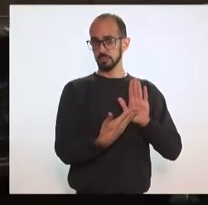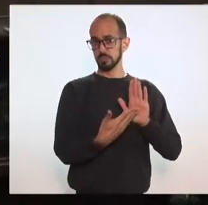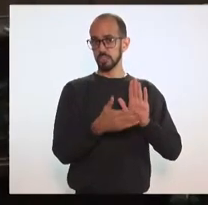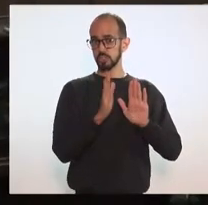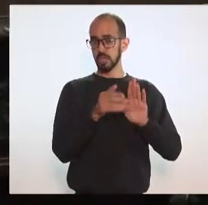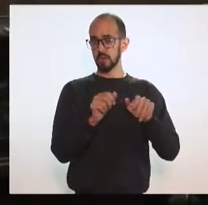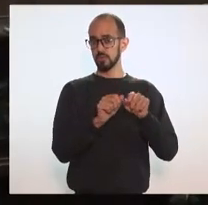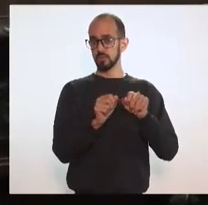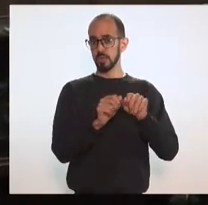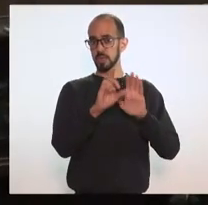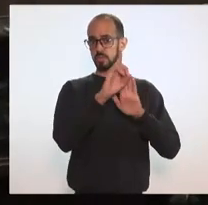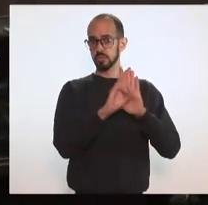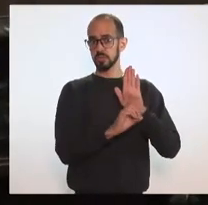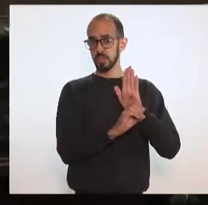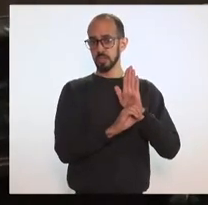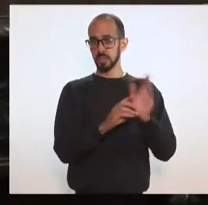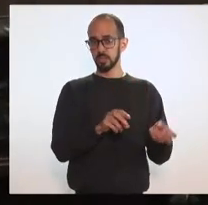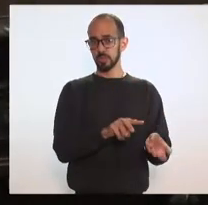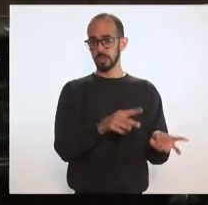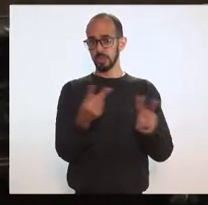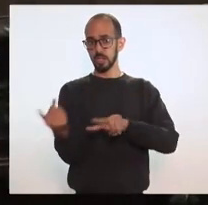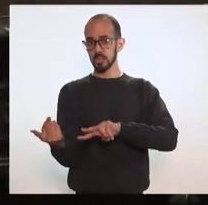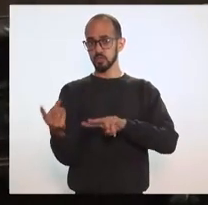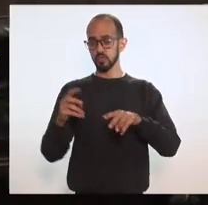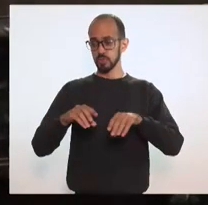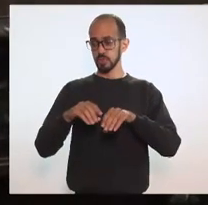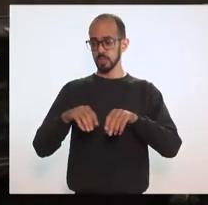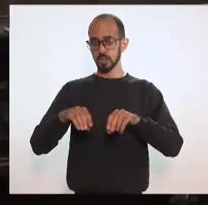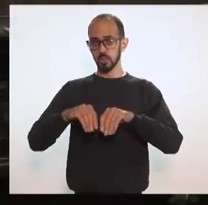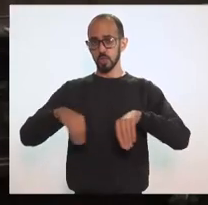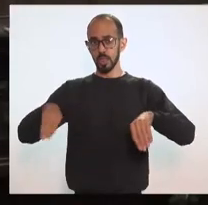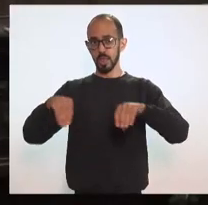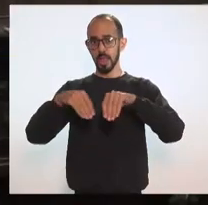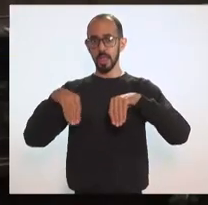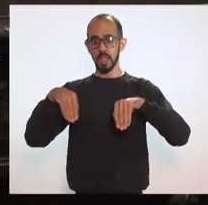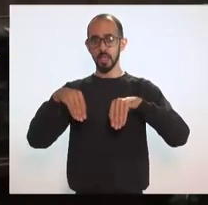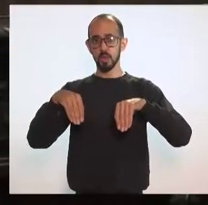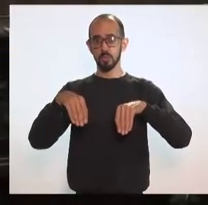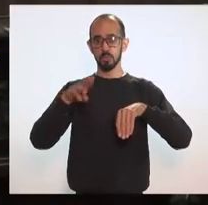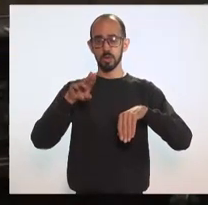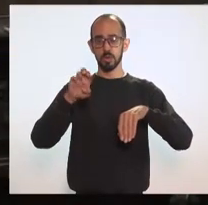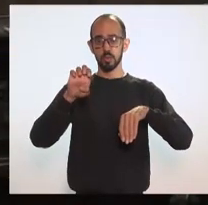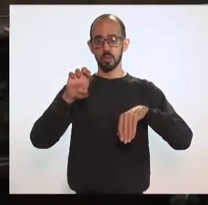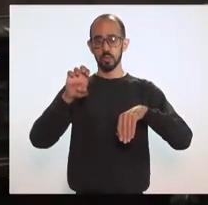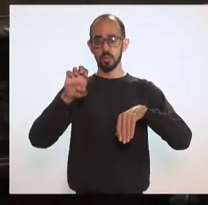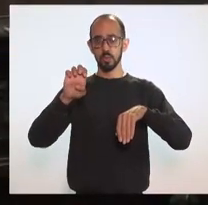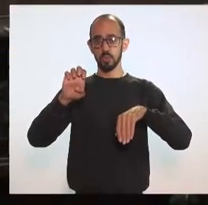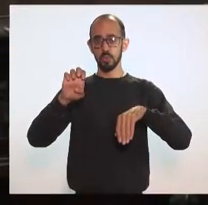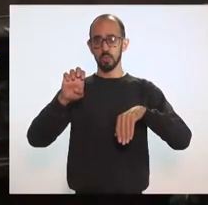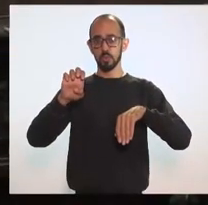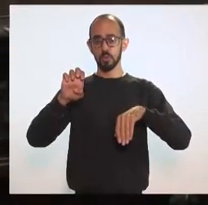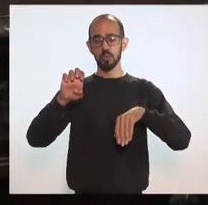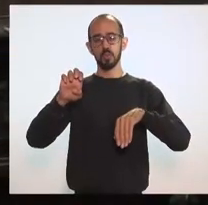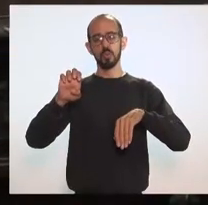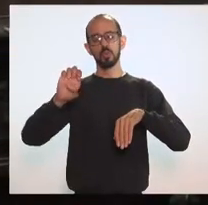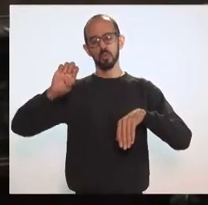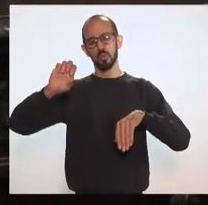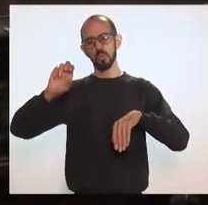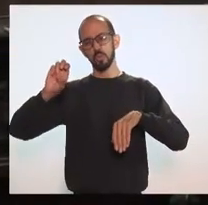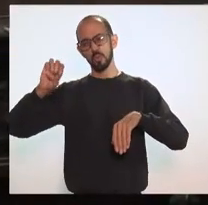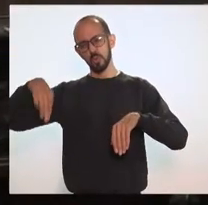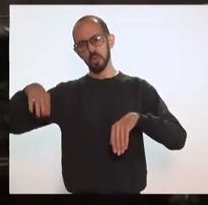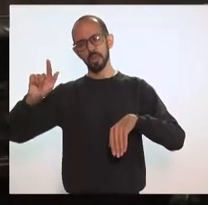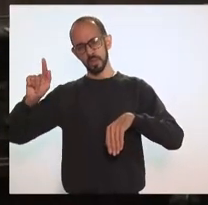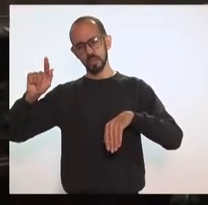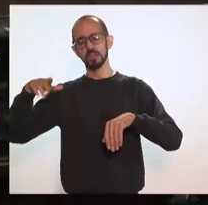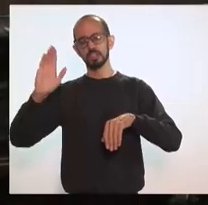decreto transferindo a área do colégio agrícola Antônio sarlo farol e o conselho Universitário da UnB já aprovou uma resolução